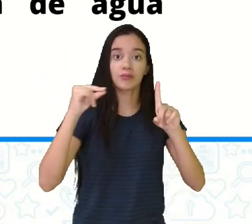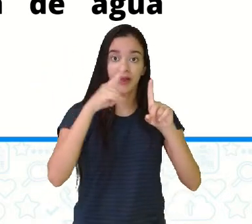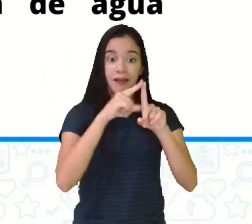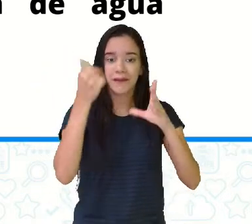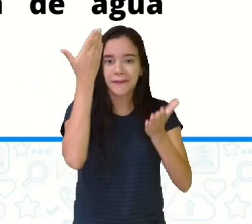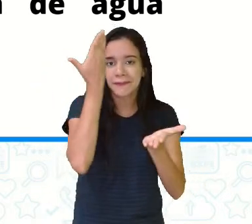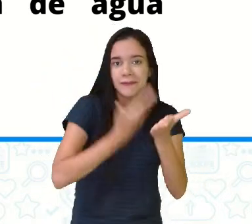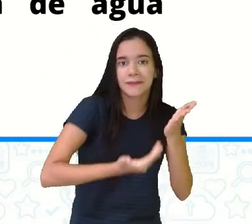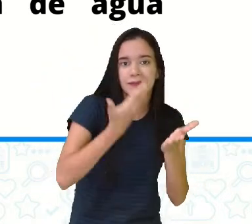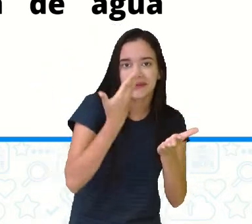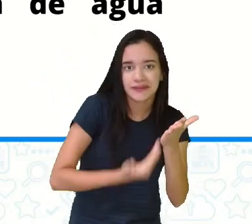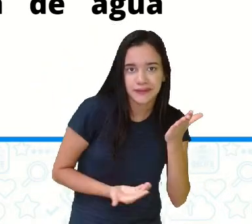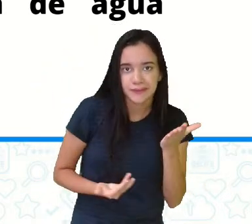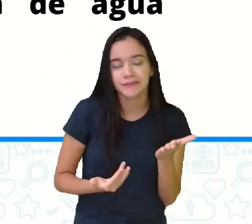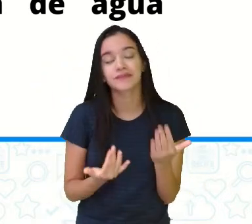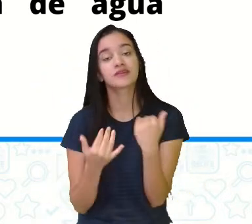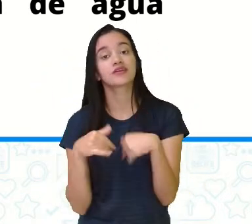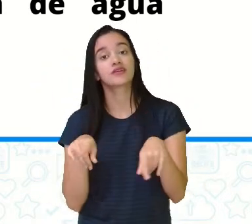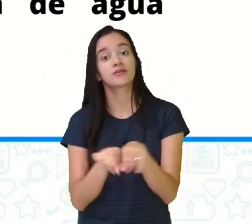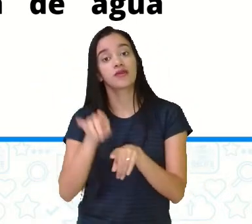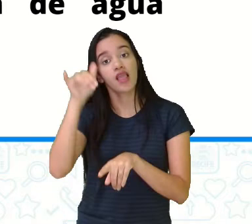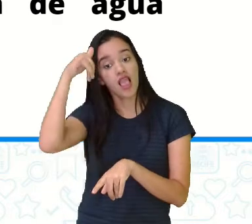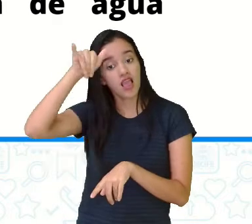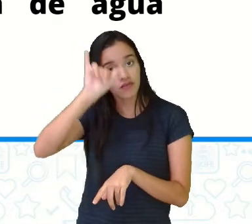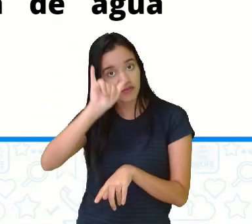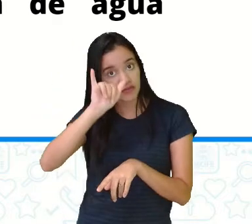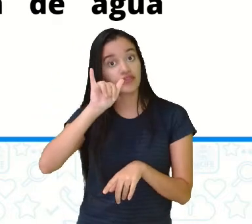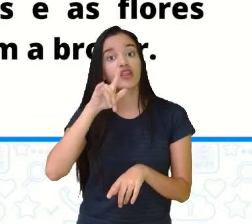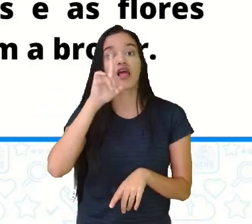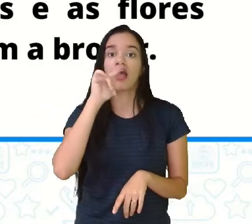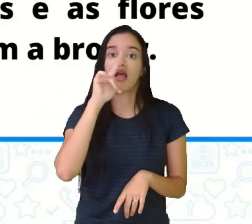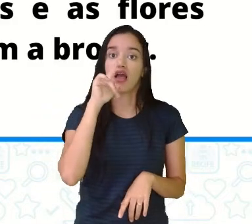a transpiração e evitar a perda d'água